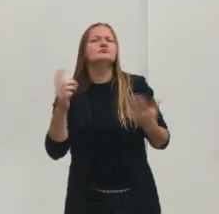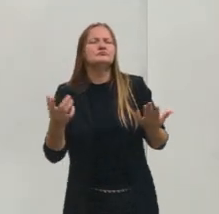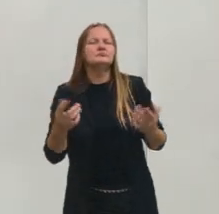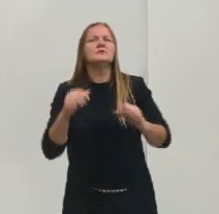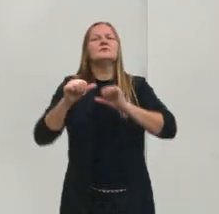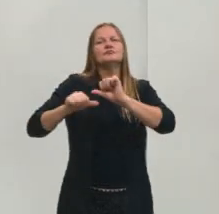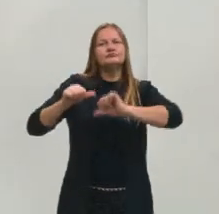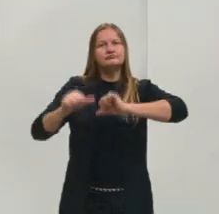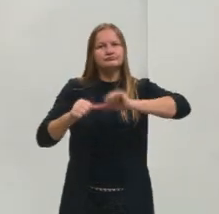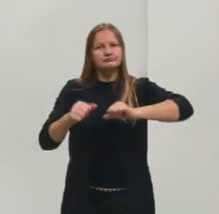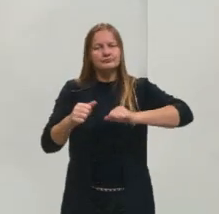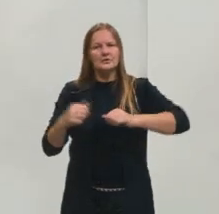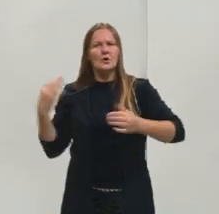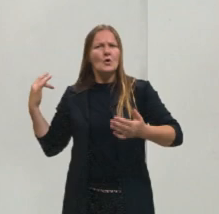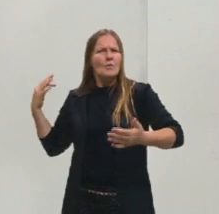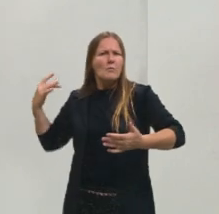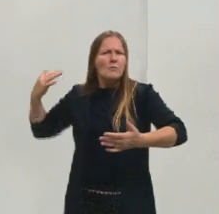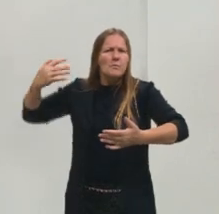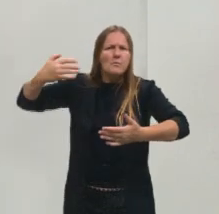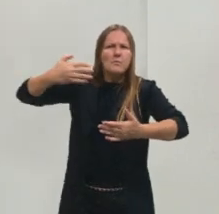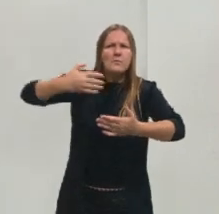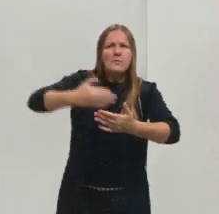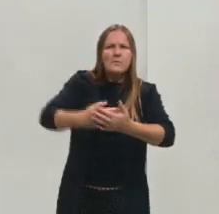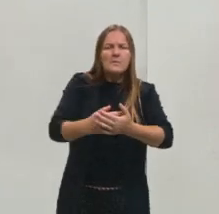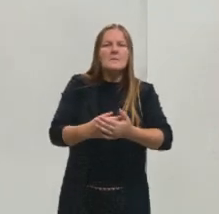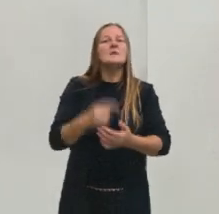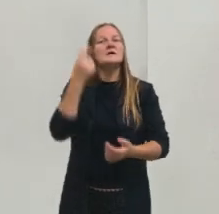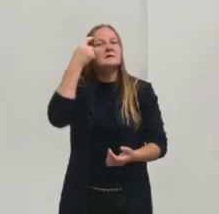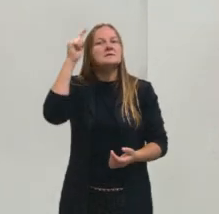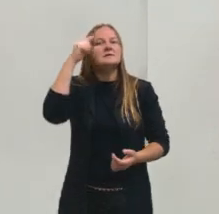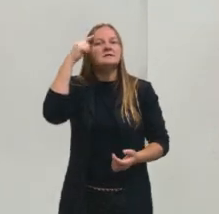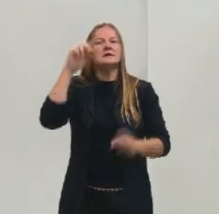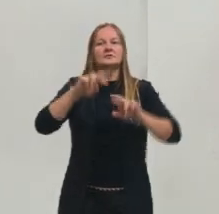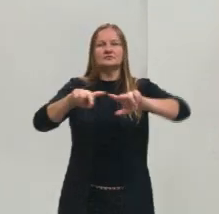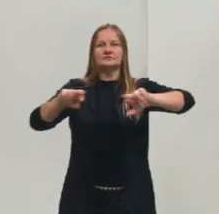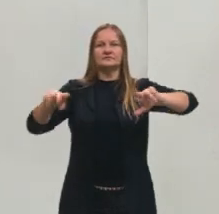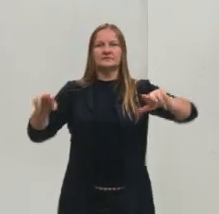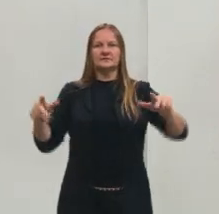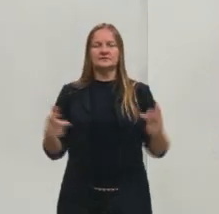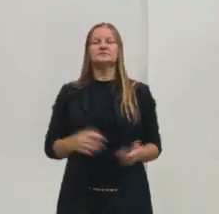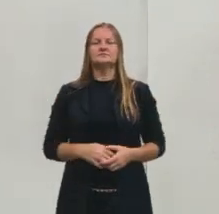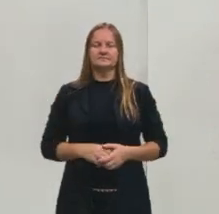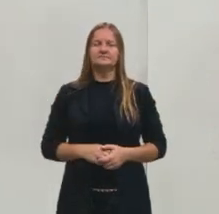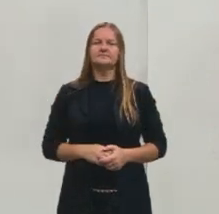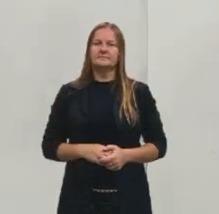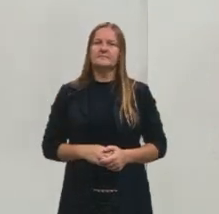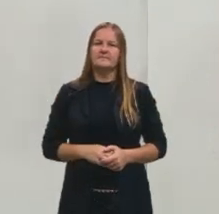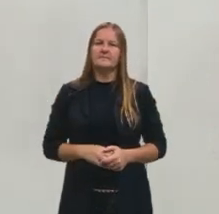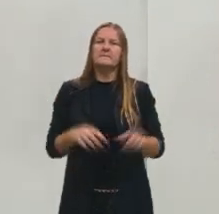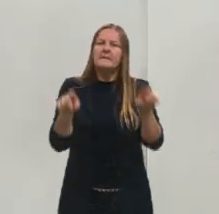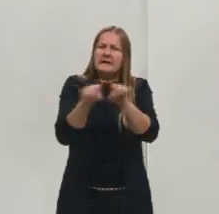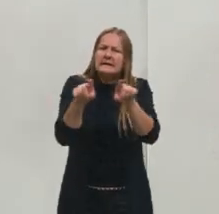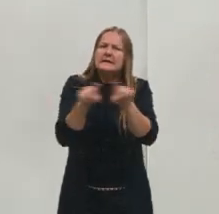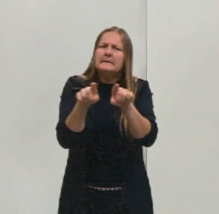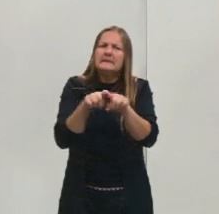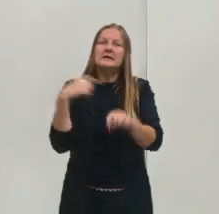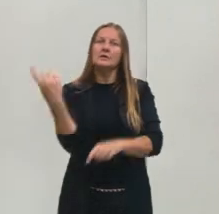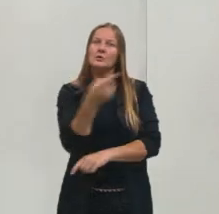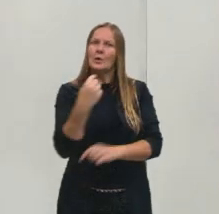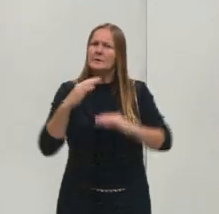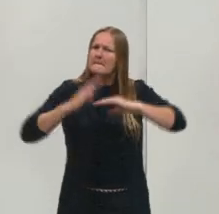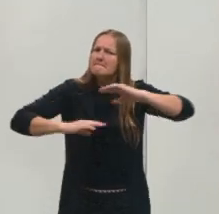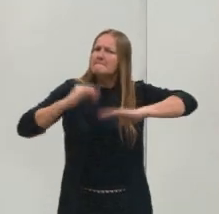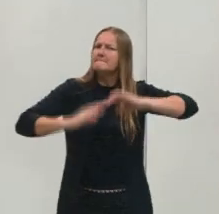foi se alterando através do tempo já se tiveram várias ideias diferentes no que a democracia e também quando a gente pensa na